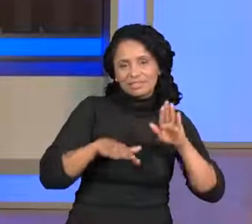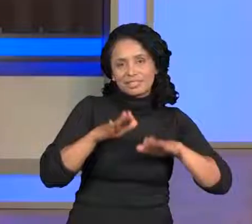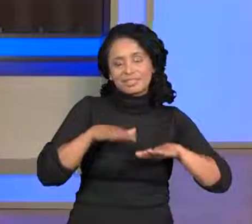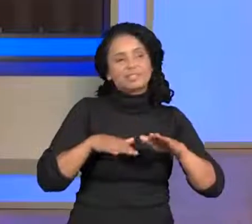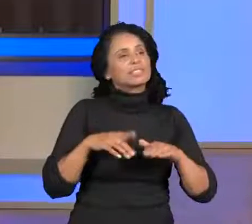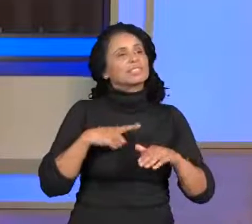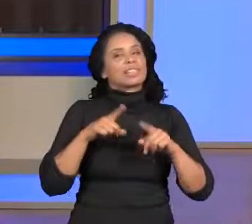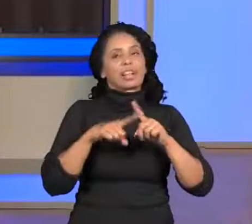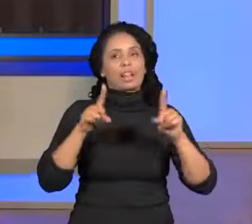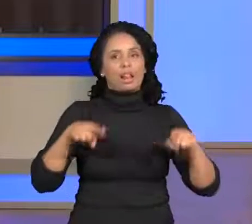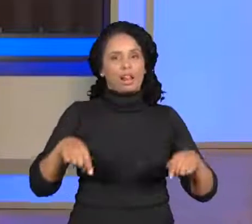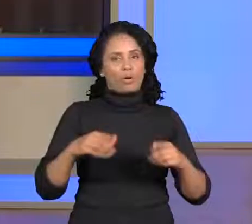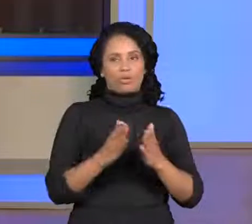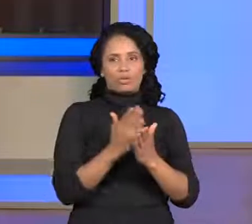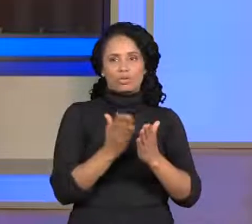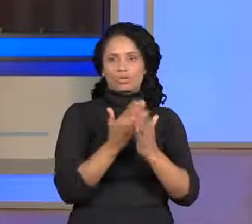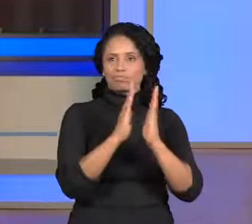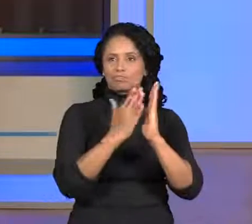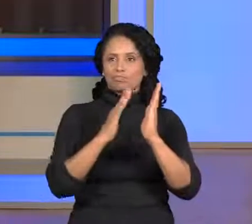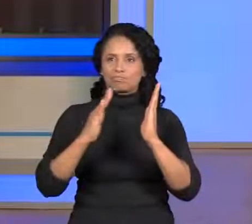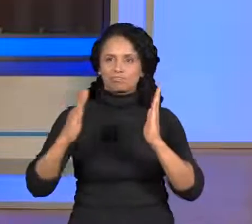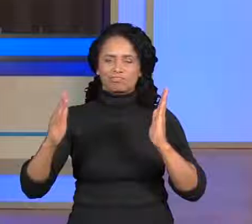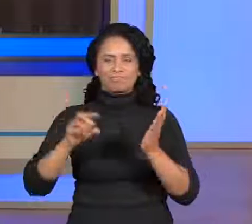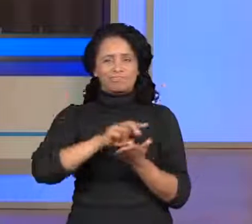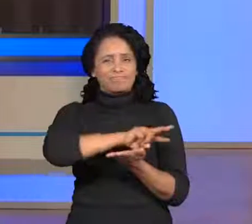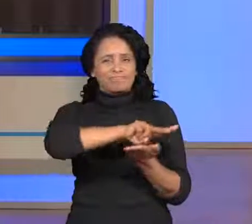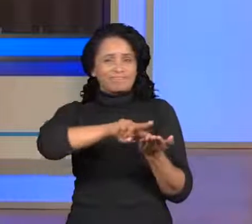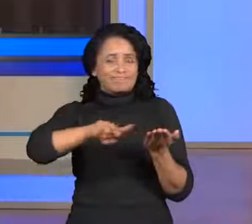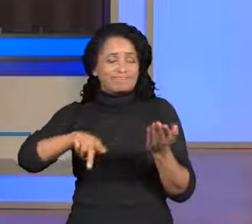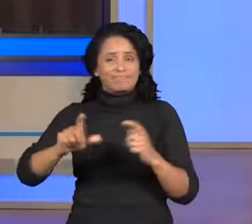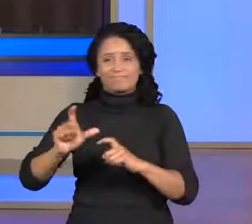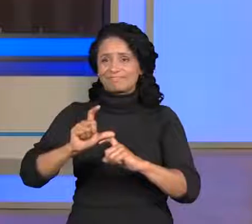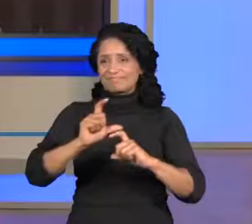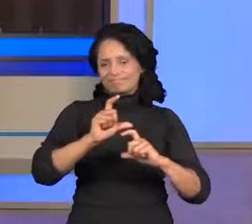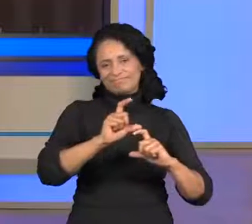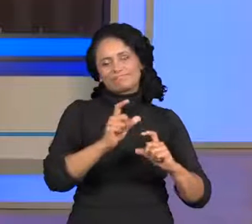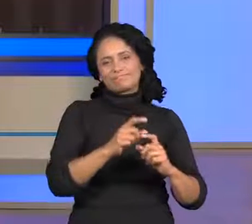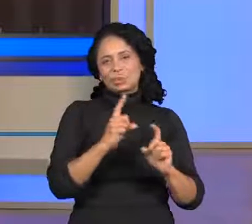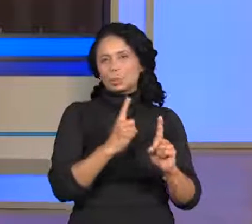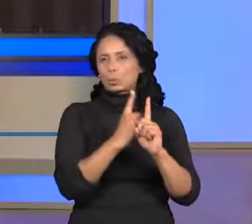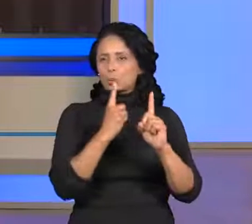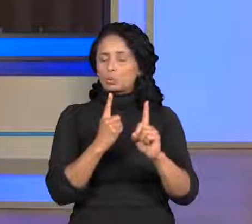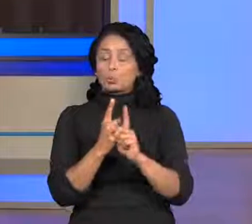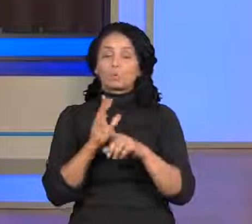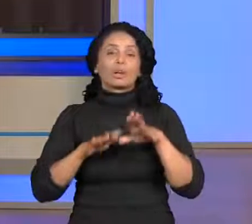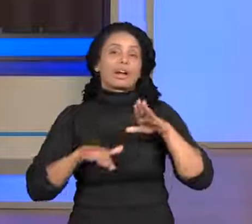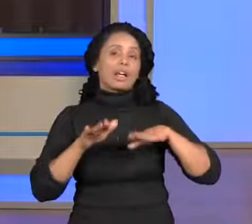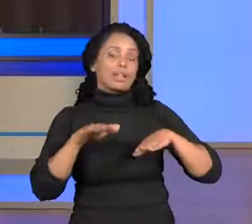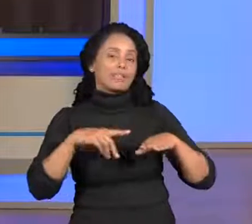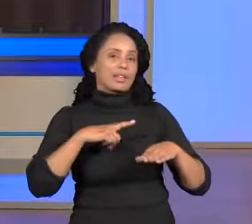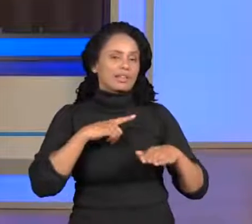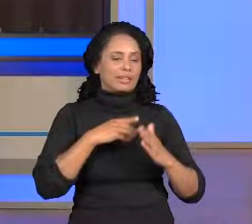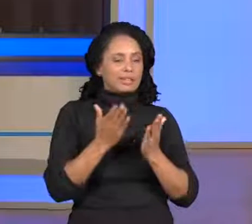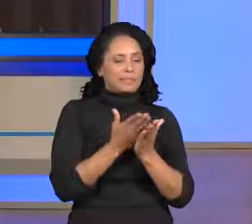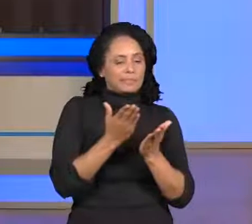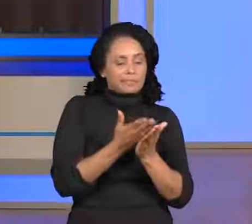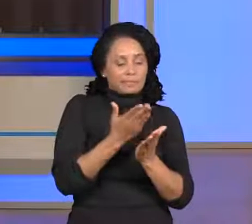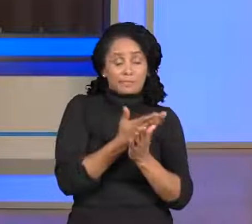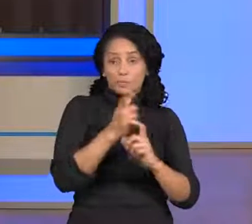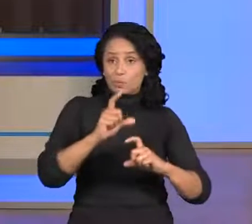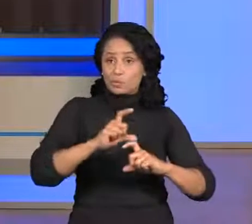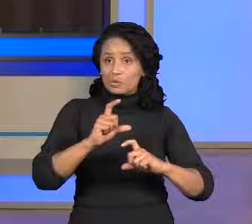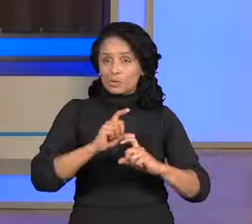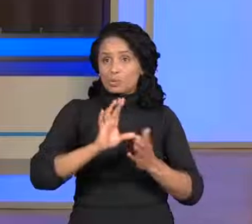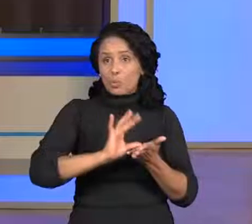vão encontrar uma grande variedade. Sim. Tem história em quadrinhos feita só de colagem, história em quadrinho feito